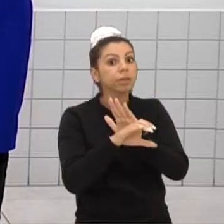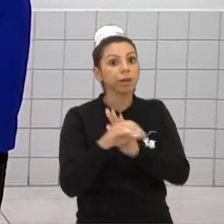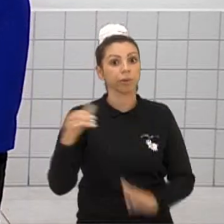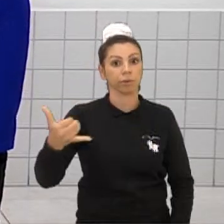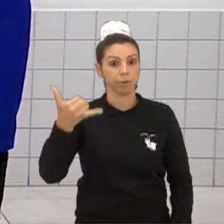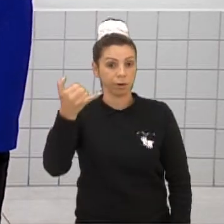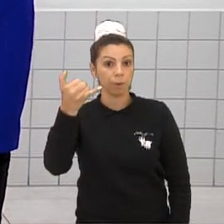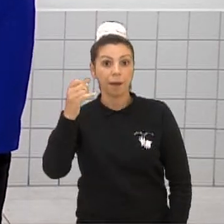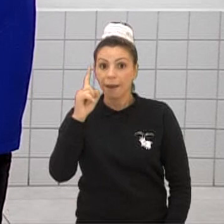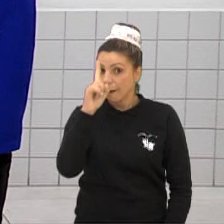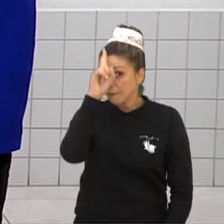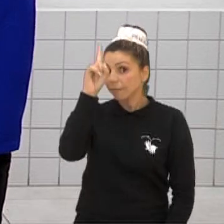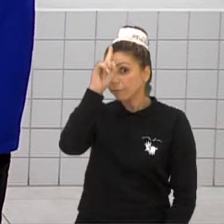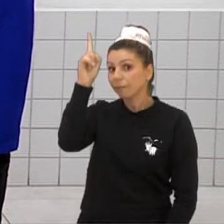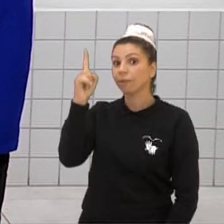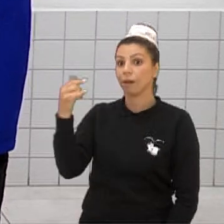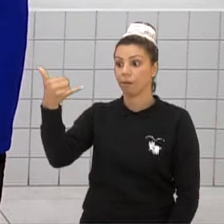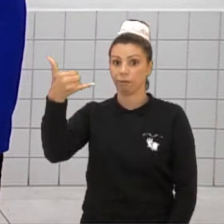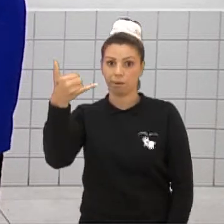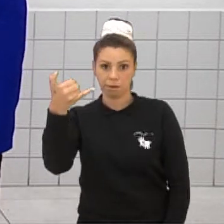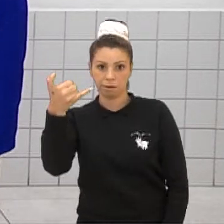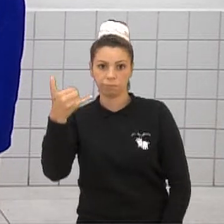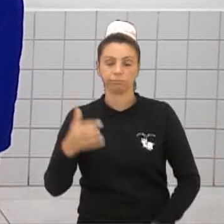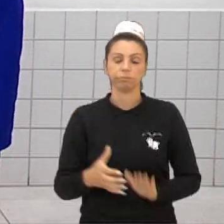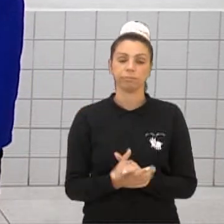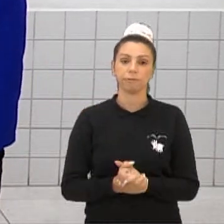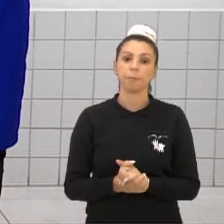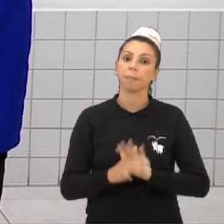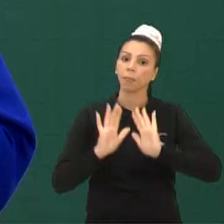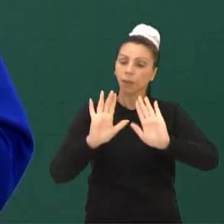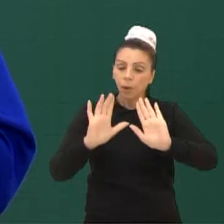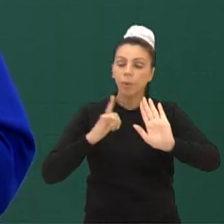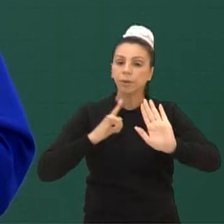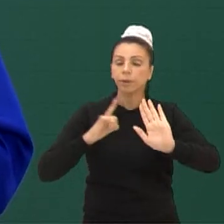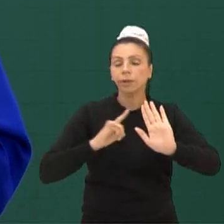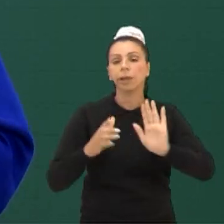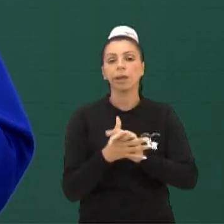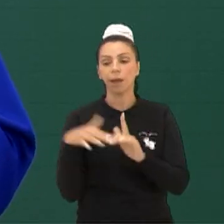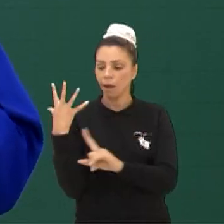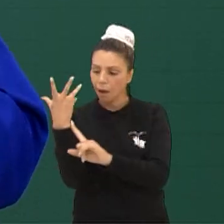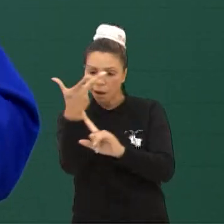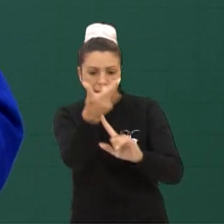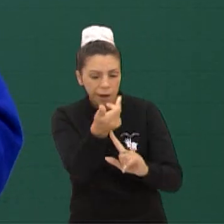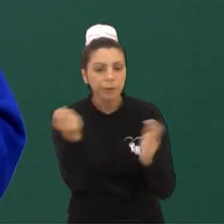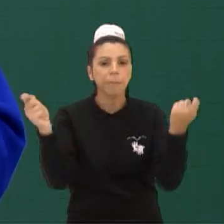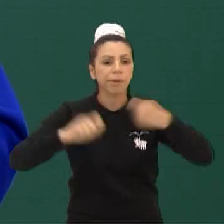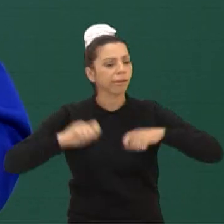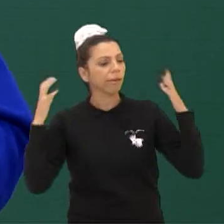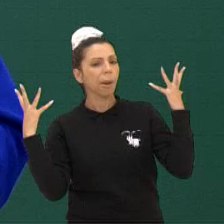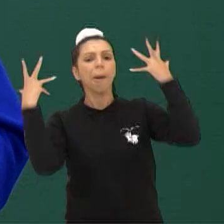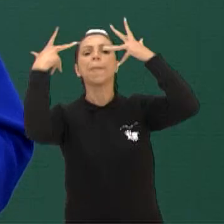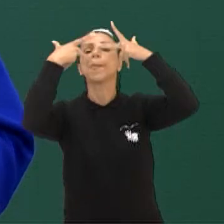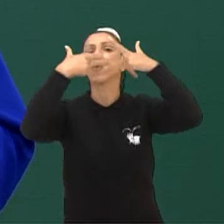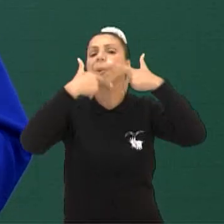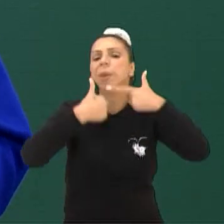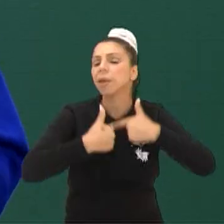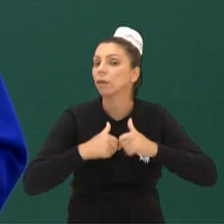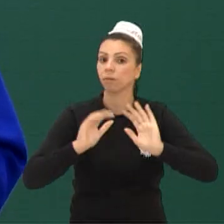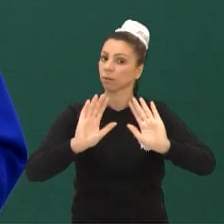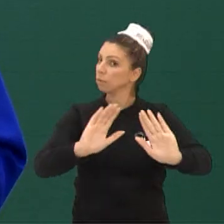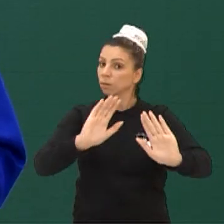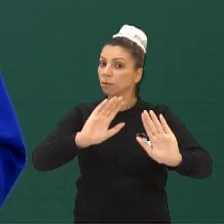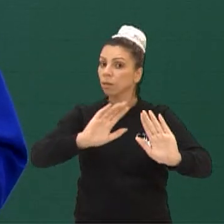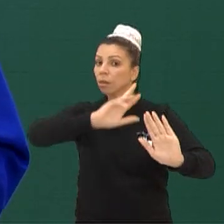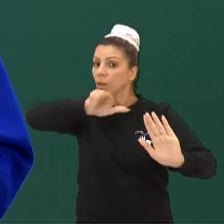ideia, né? Então, a gente está muito preso à ideia de que uma obra de arte ela tem que ser bonita para os nossos olhares. Não é bem